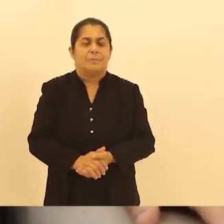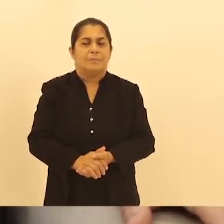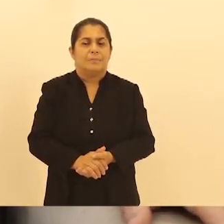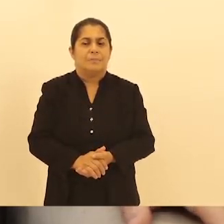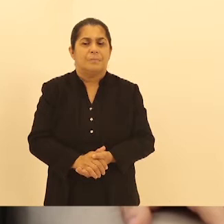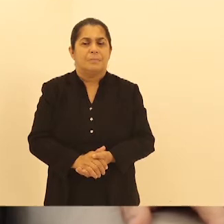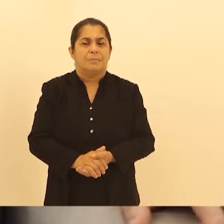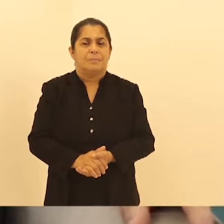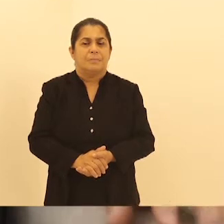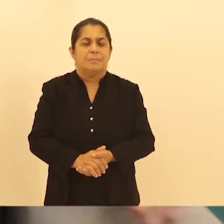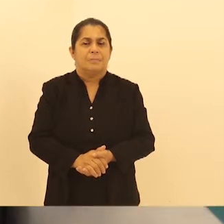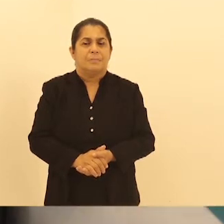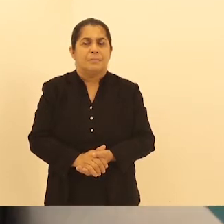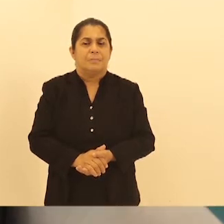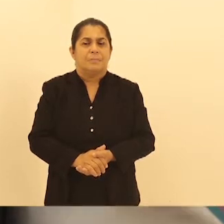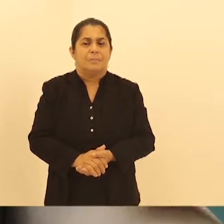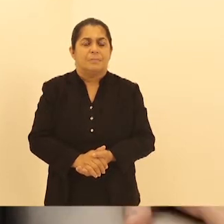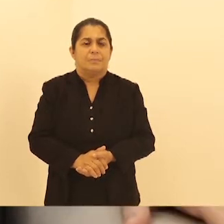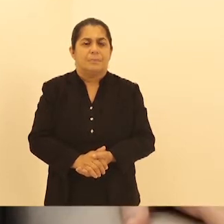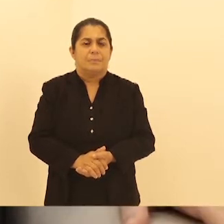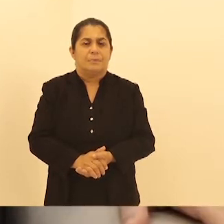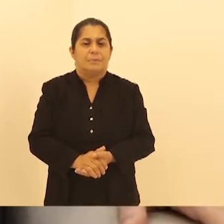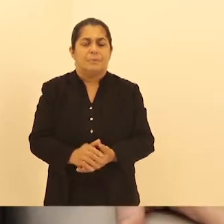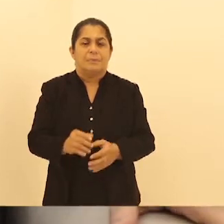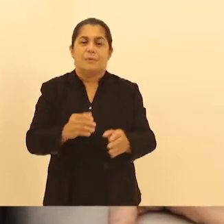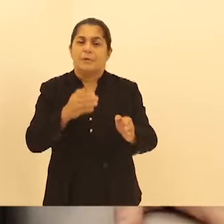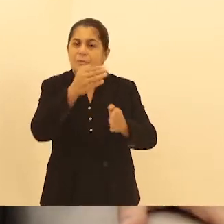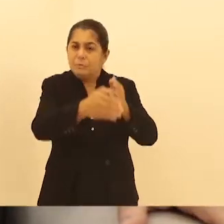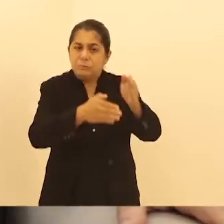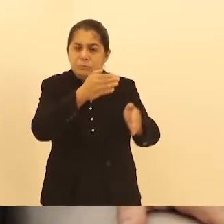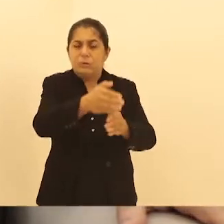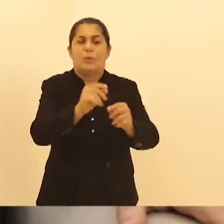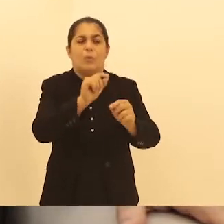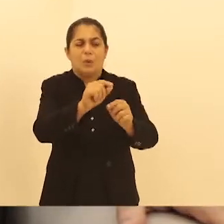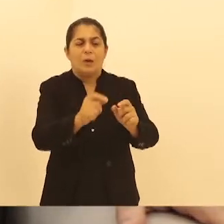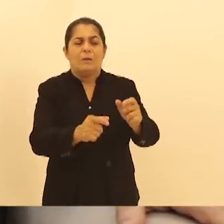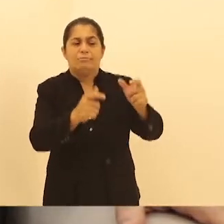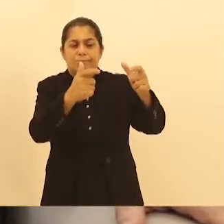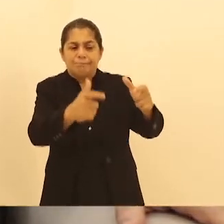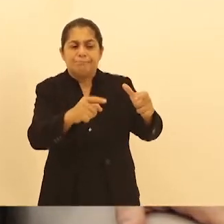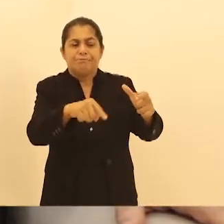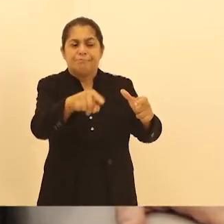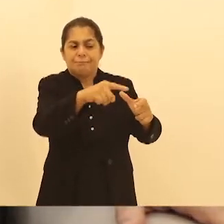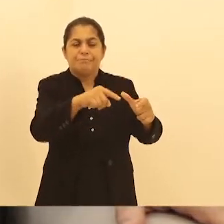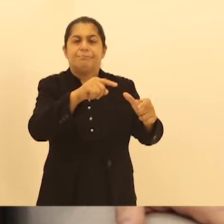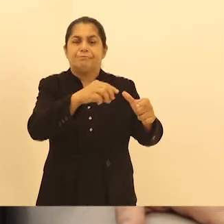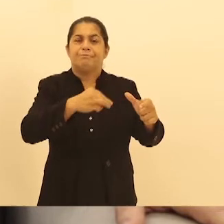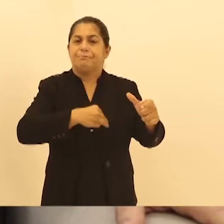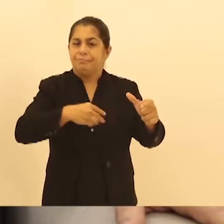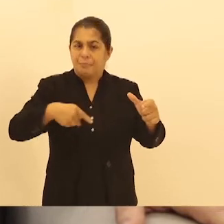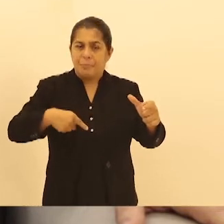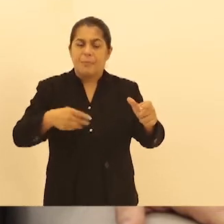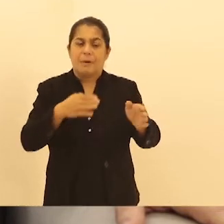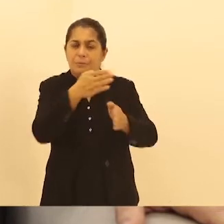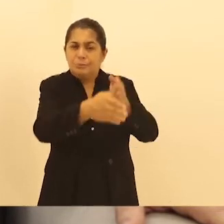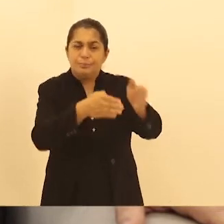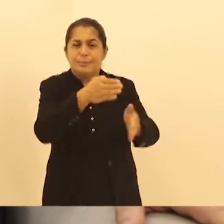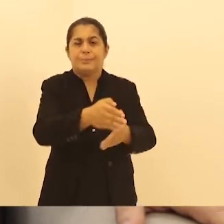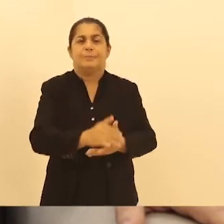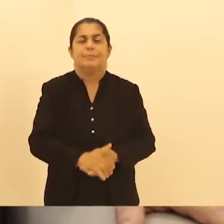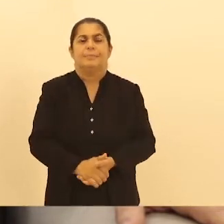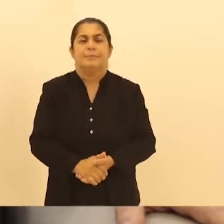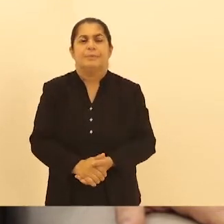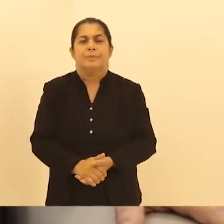desejei ter um acesso a um órgão de execução da instituição ministerial